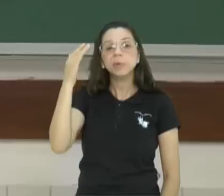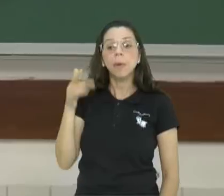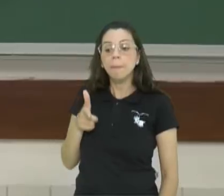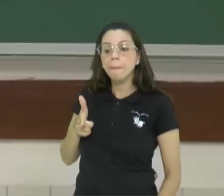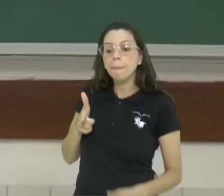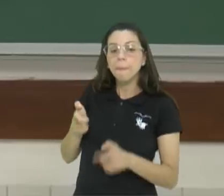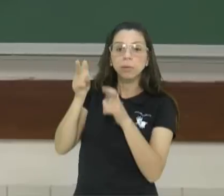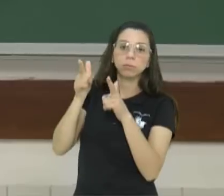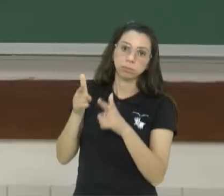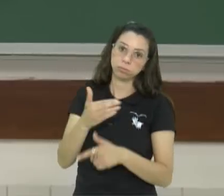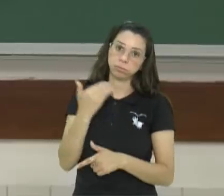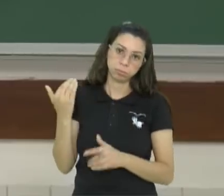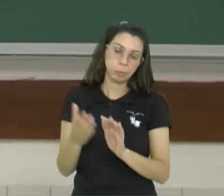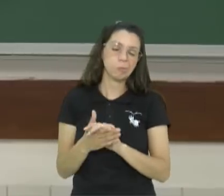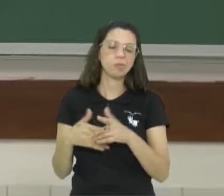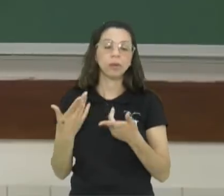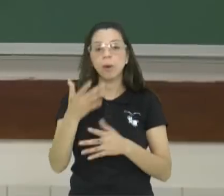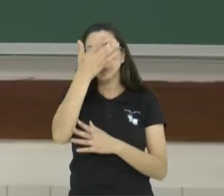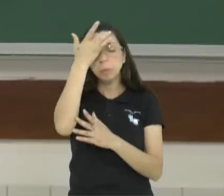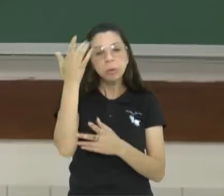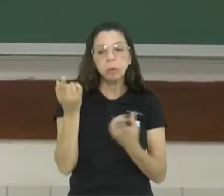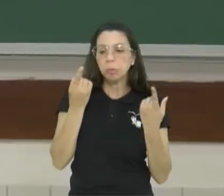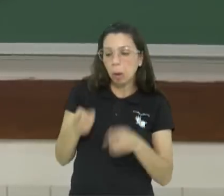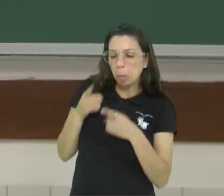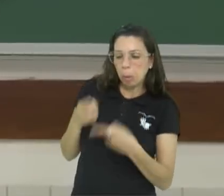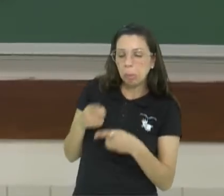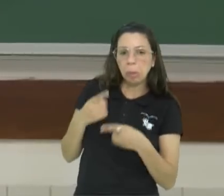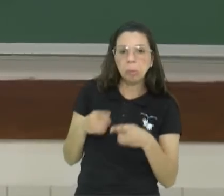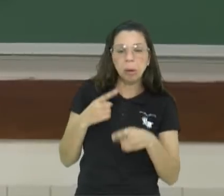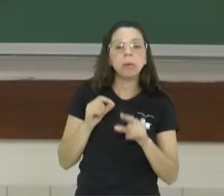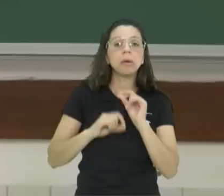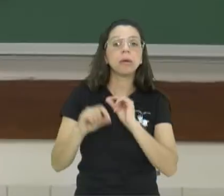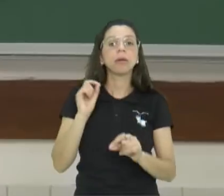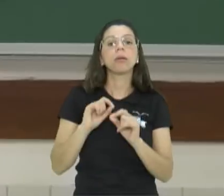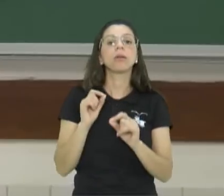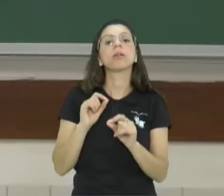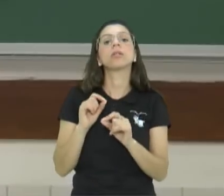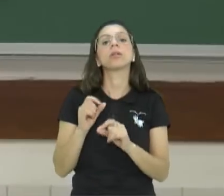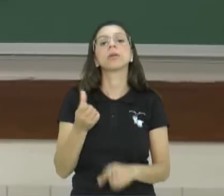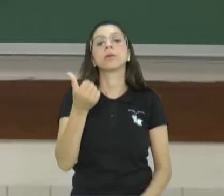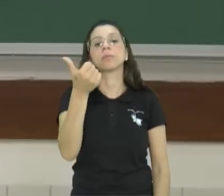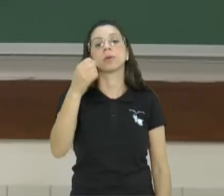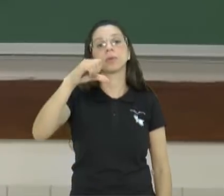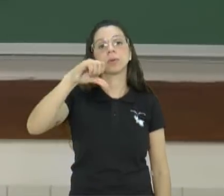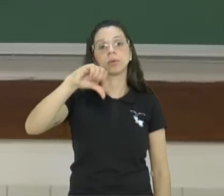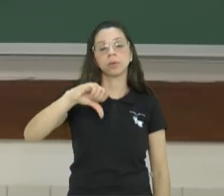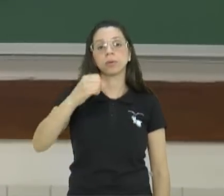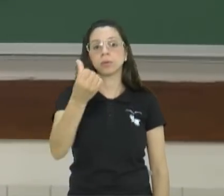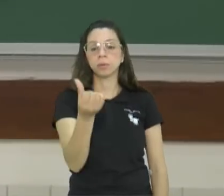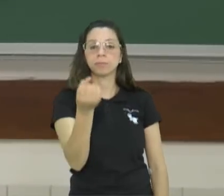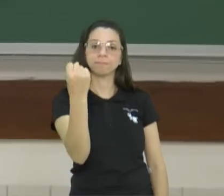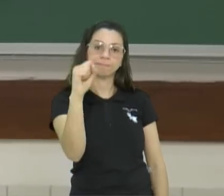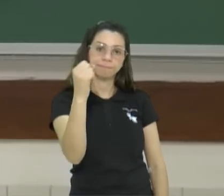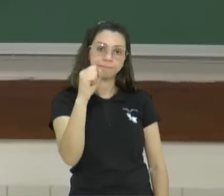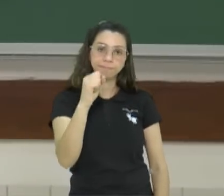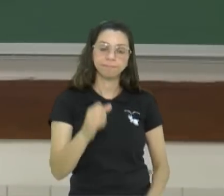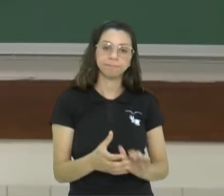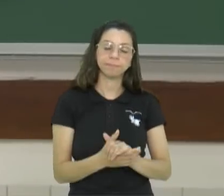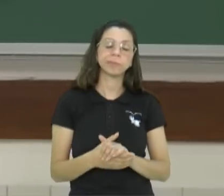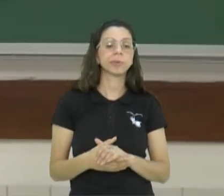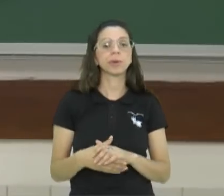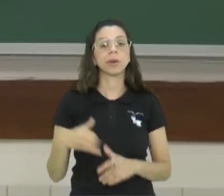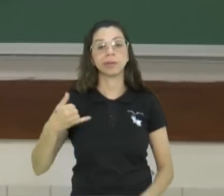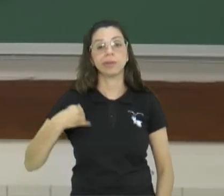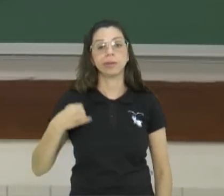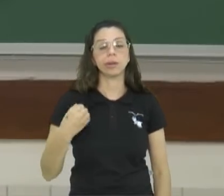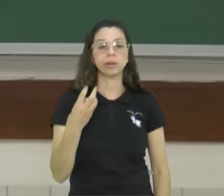que ele tinha contra o racismo, então ele acabou sendo assassinado em 1968 com apenas 39 anos